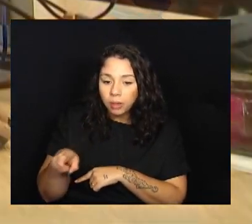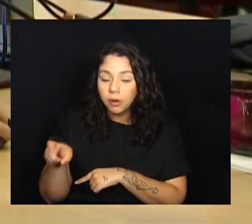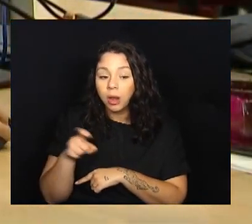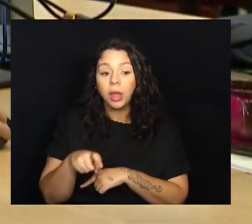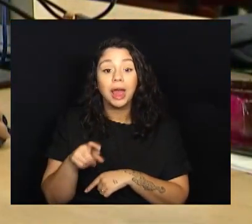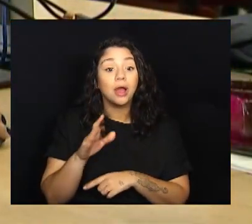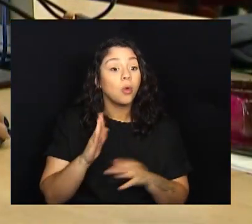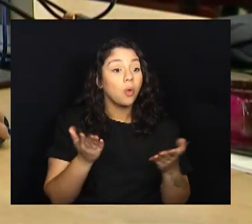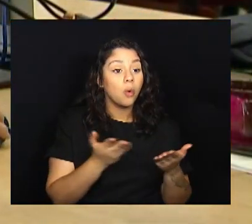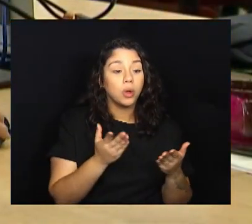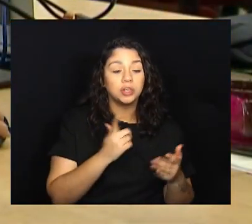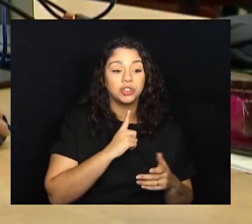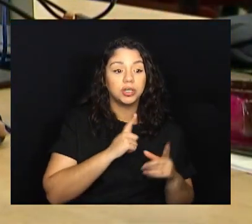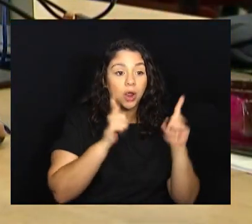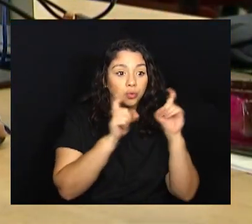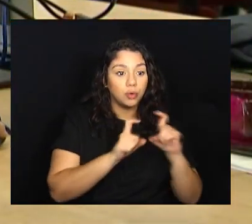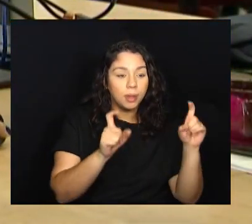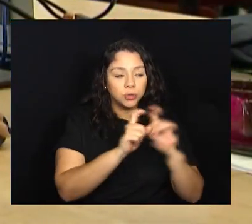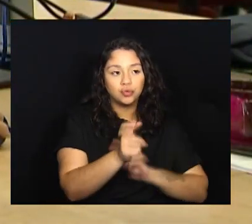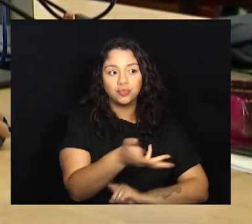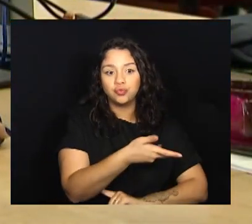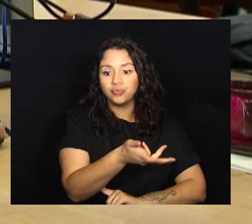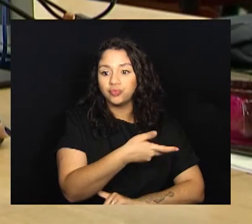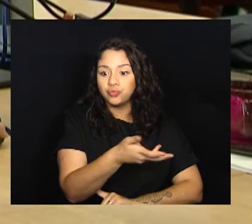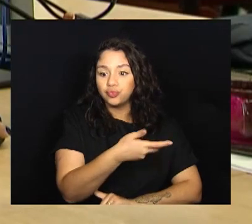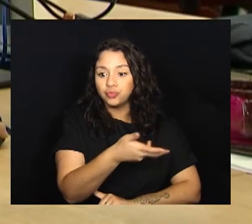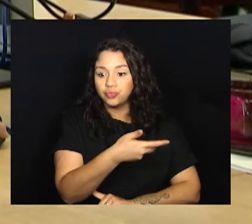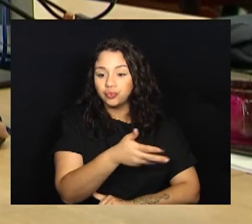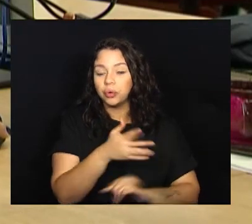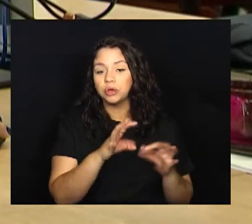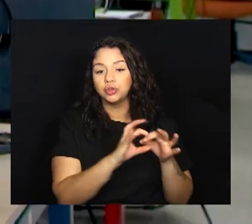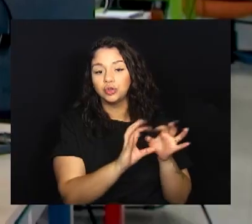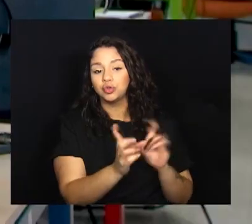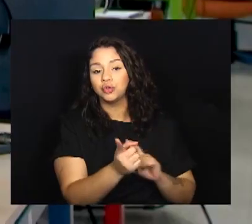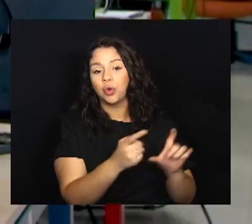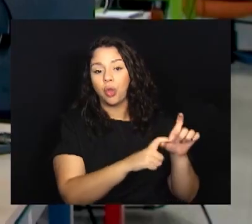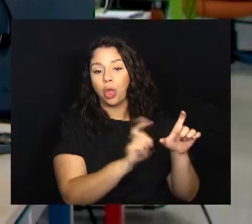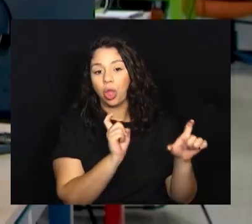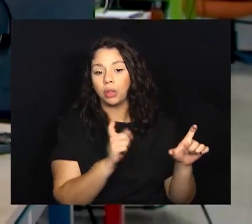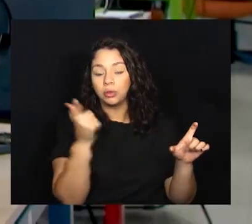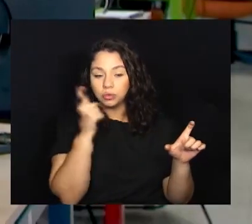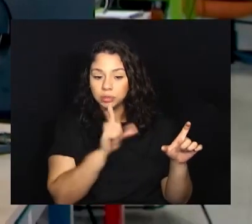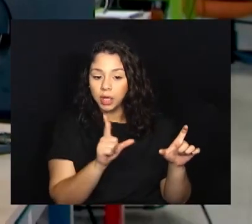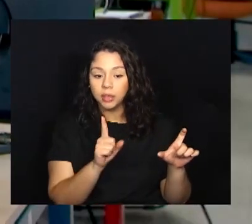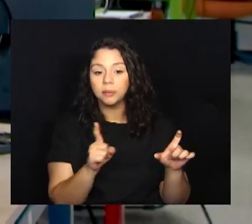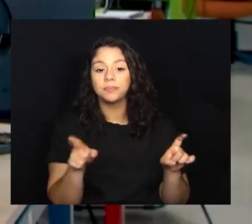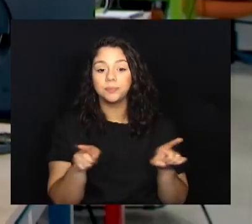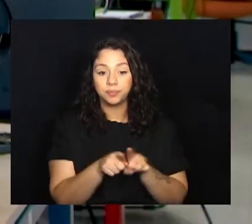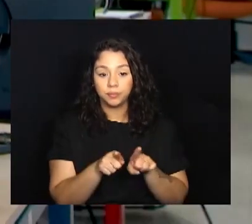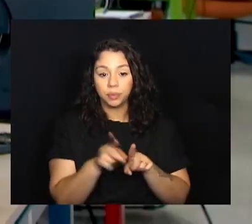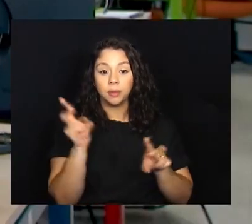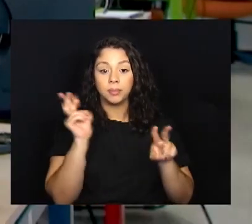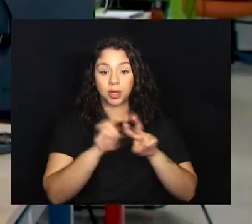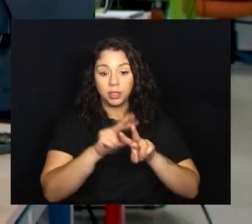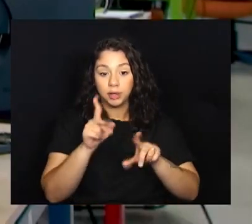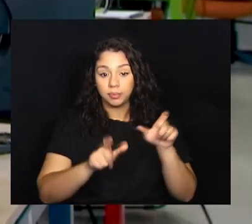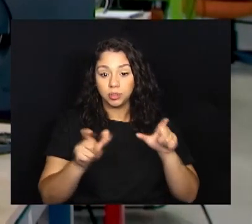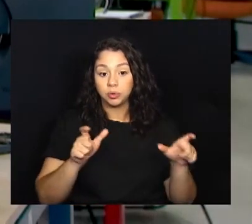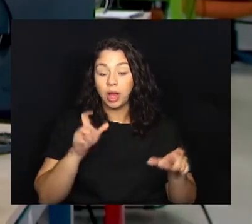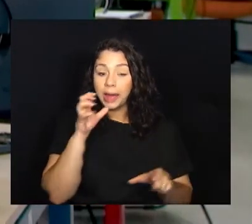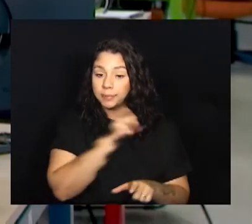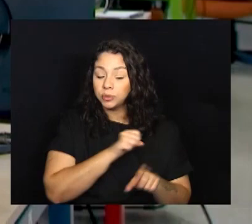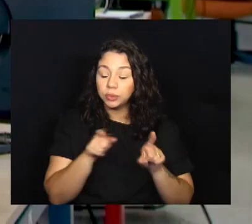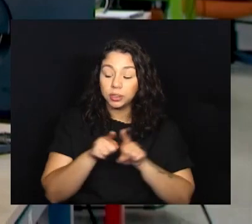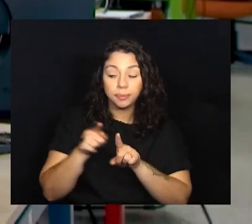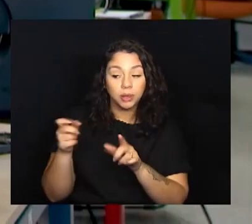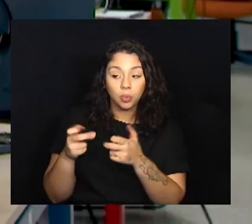processo de diversas formas, né? Primeiro, de realmente você prender as pessoas de forma mais rápida, você analisar casos de forma